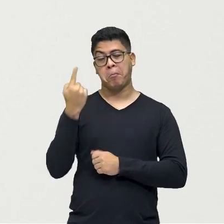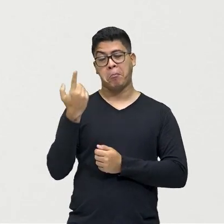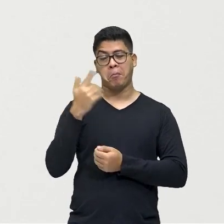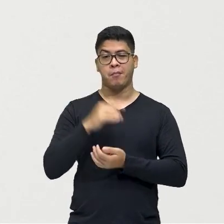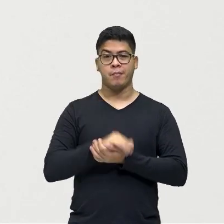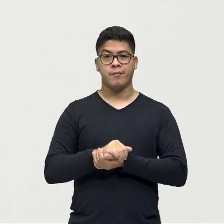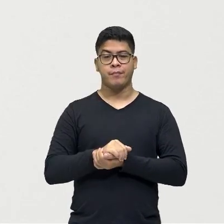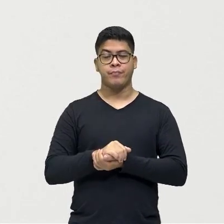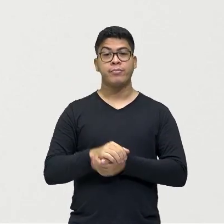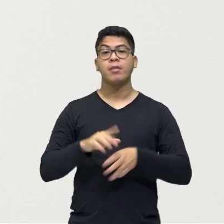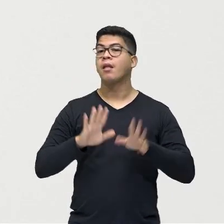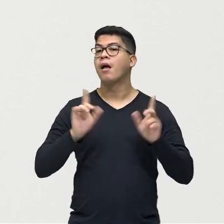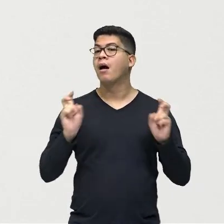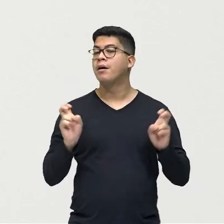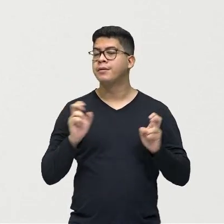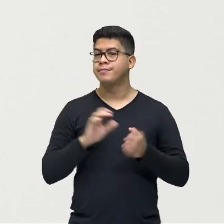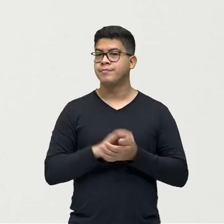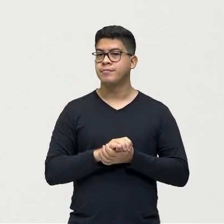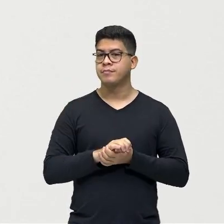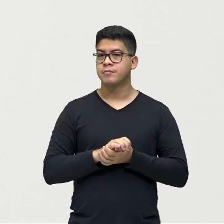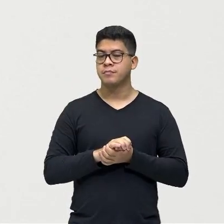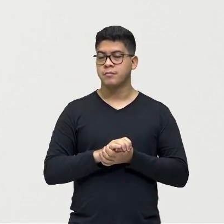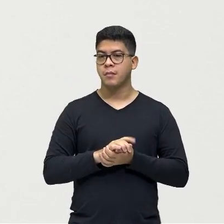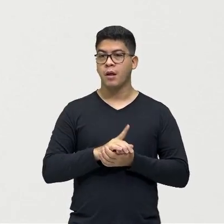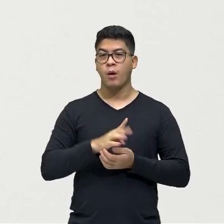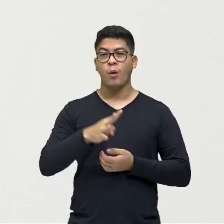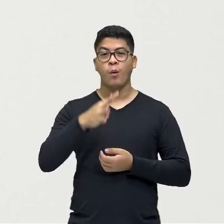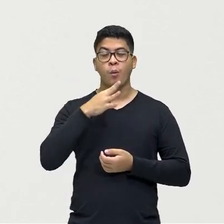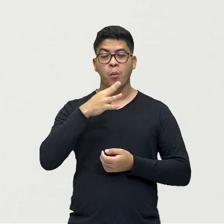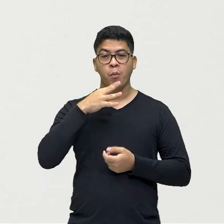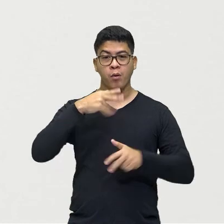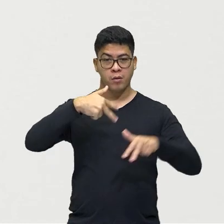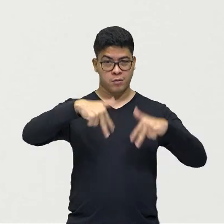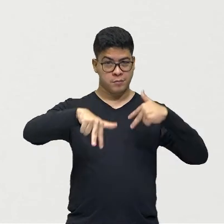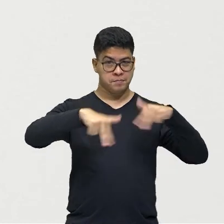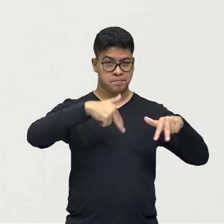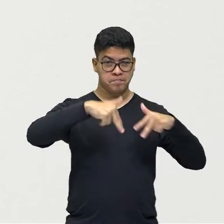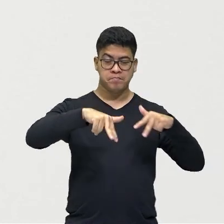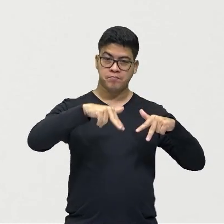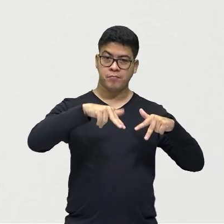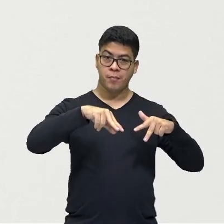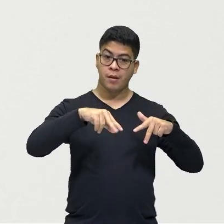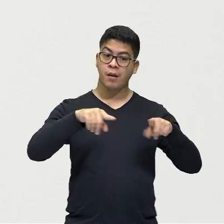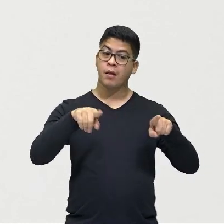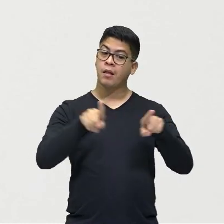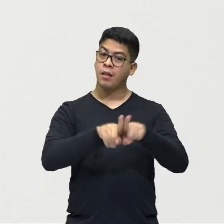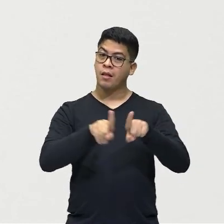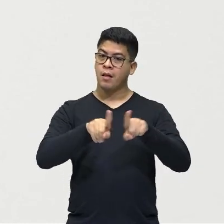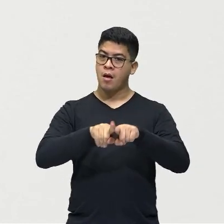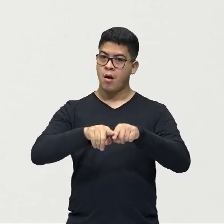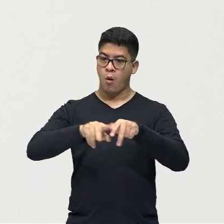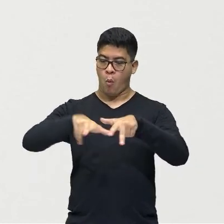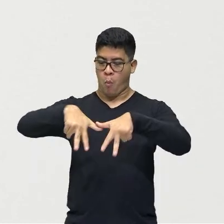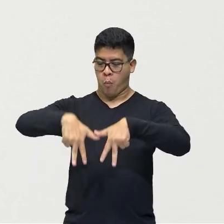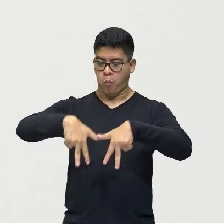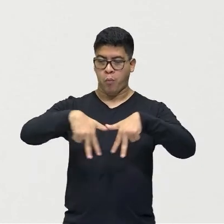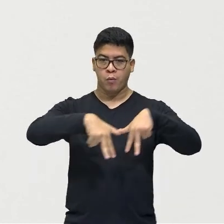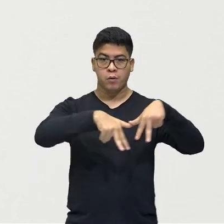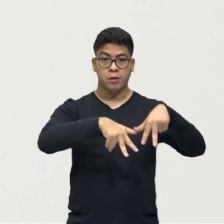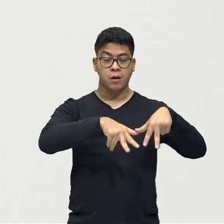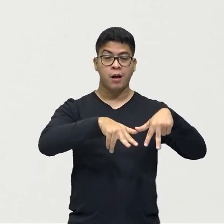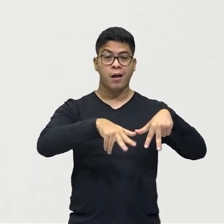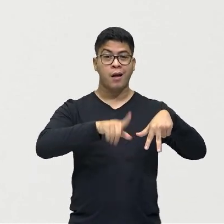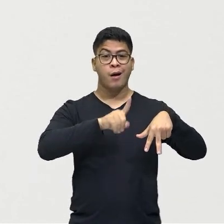é realizada em pares, conhecida na Espanha e em Portugal desde o período barroco. Seus movimentos